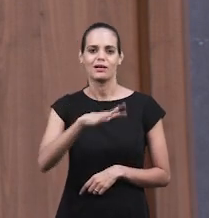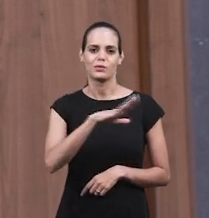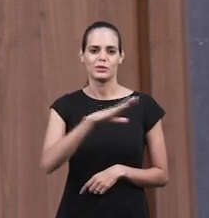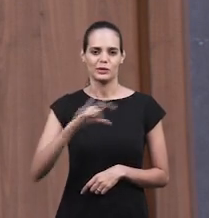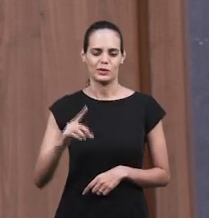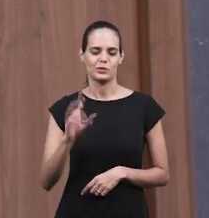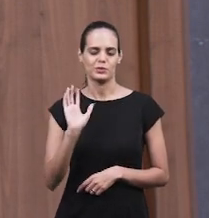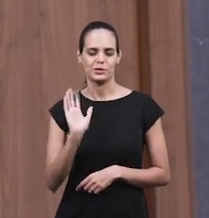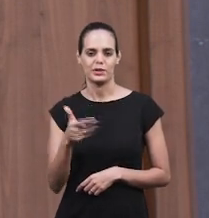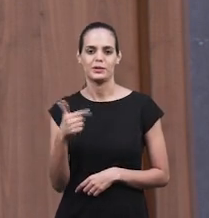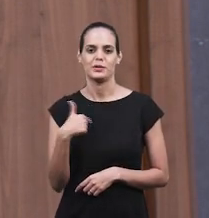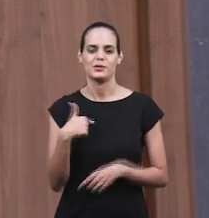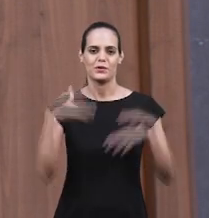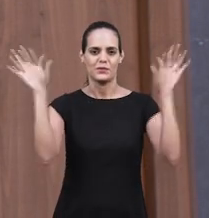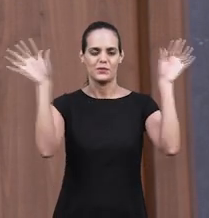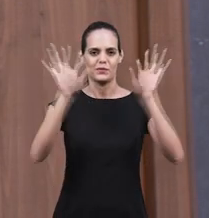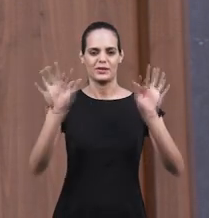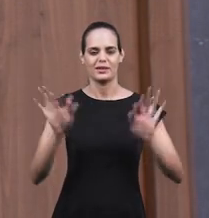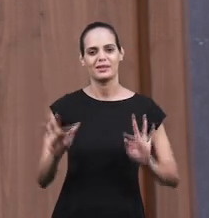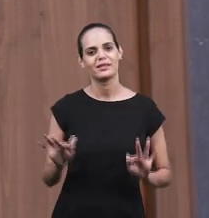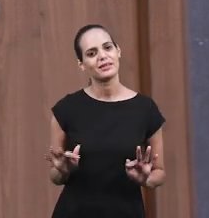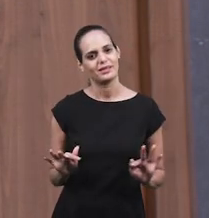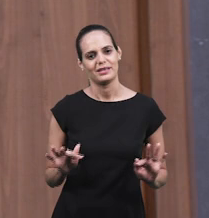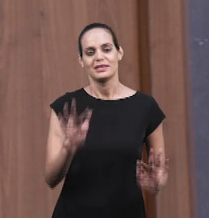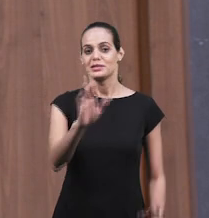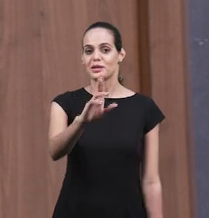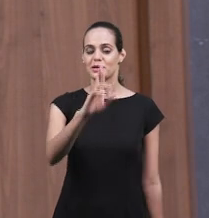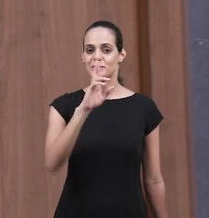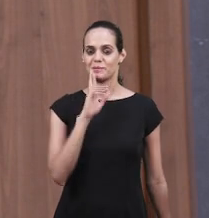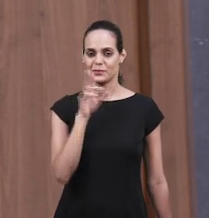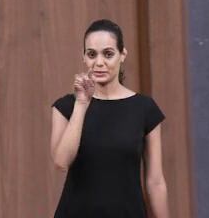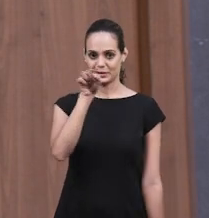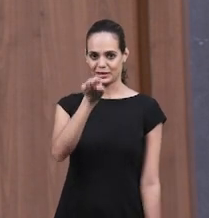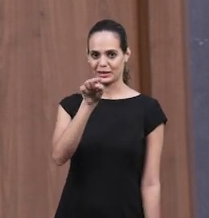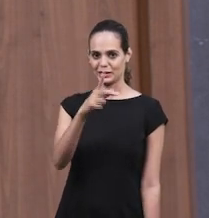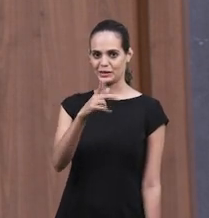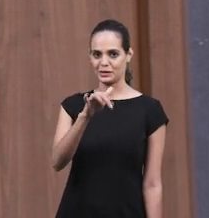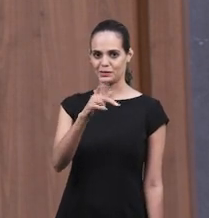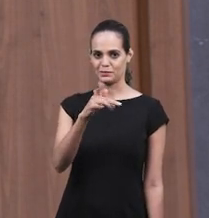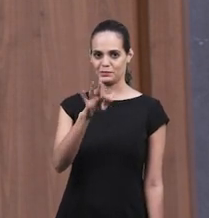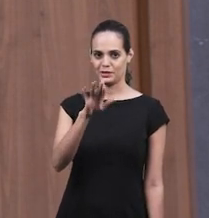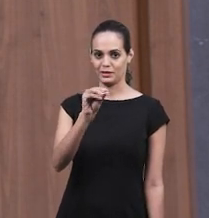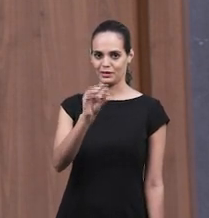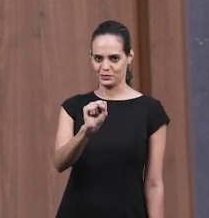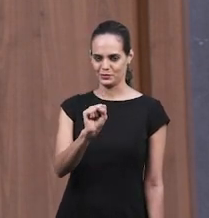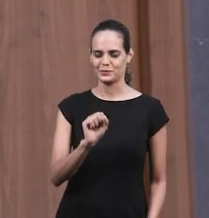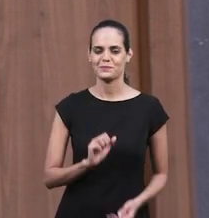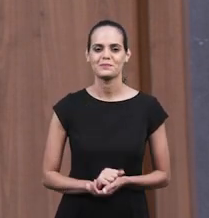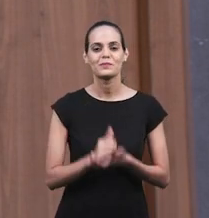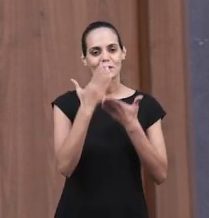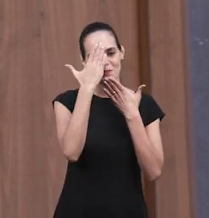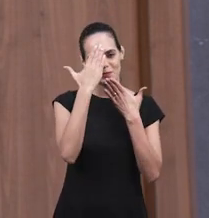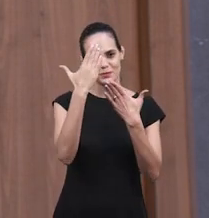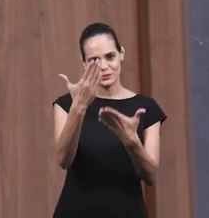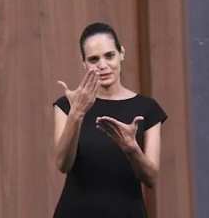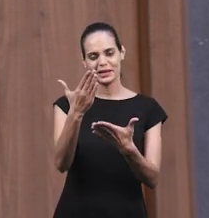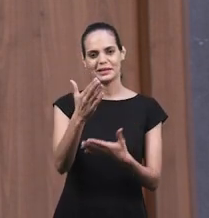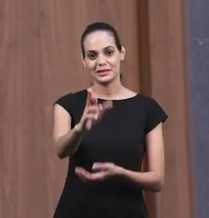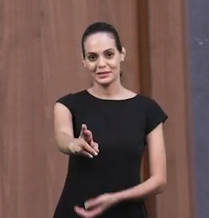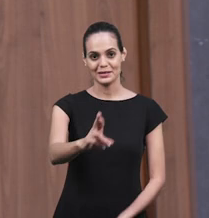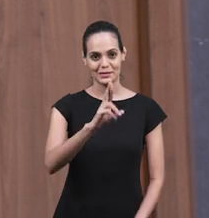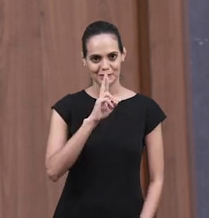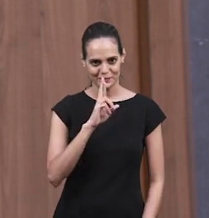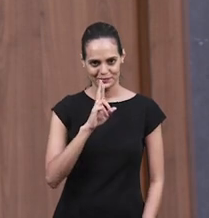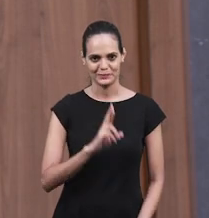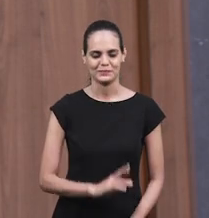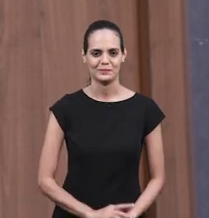como coordenador e fico muito feliz em agora ouvir essa resposta ali da região de Pinheiros. Muito